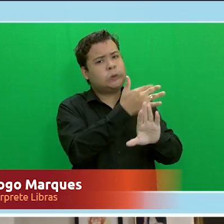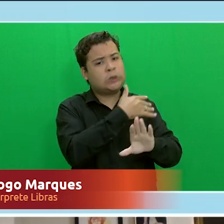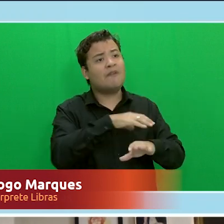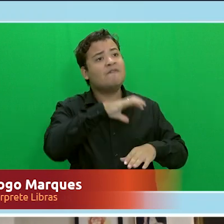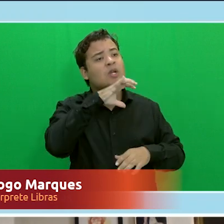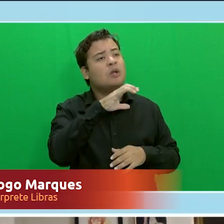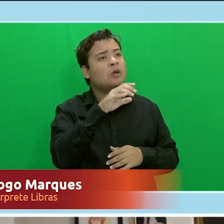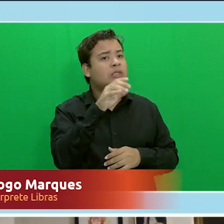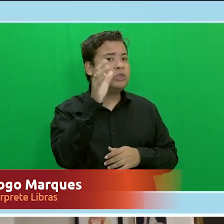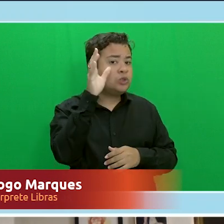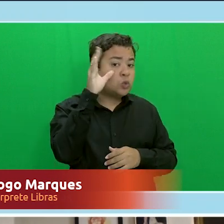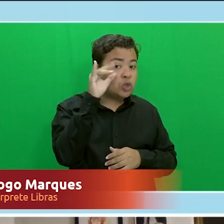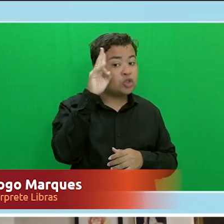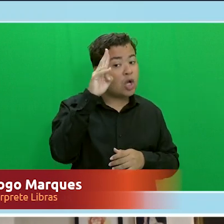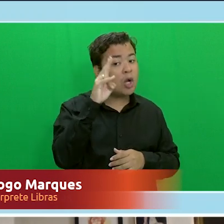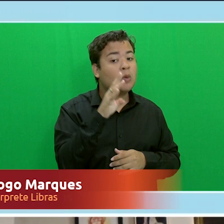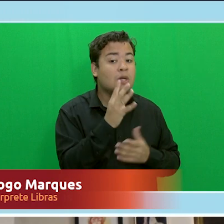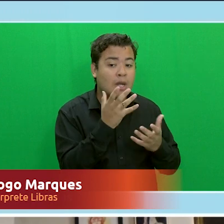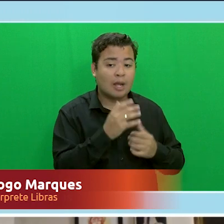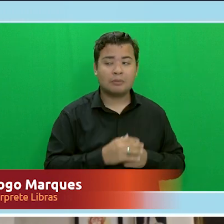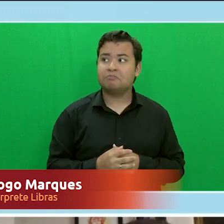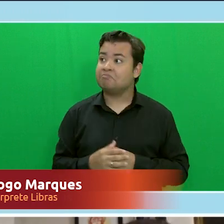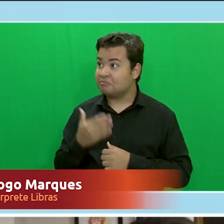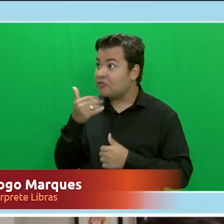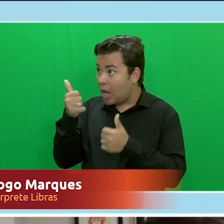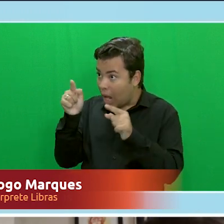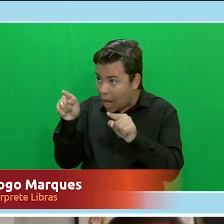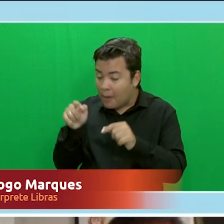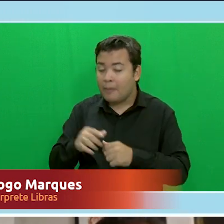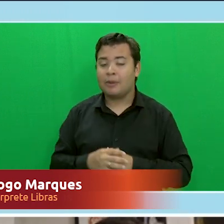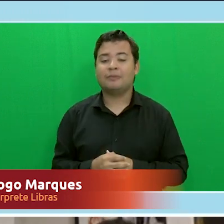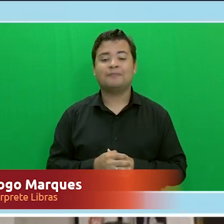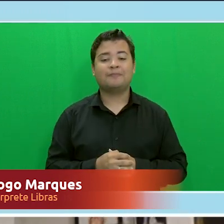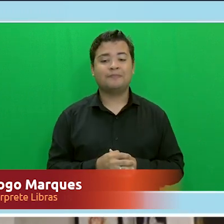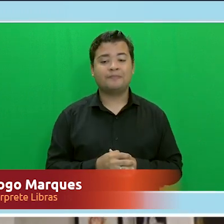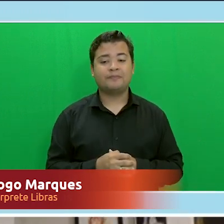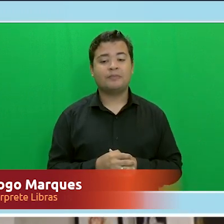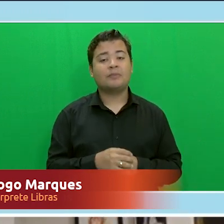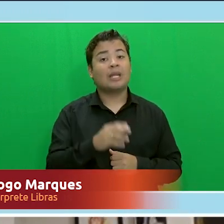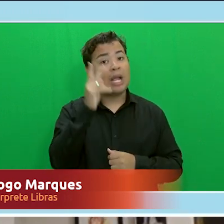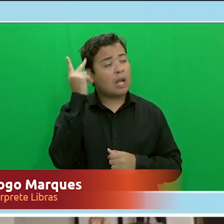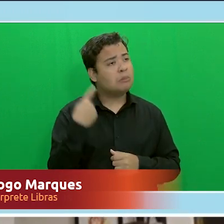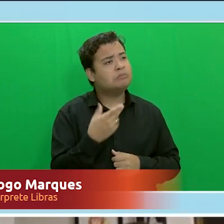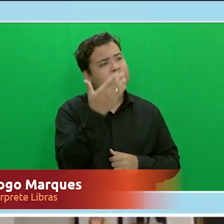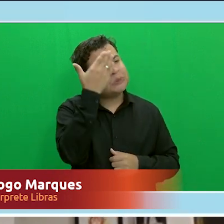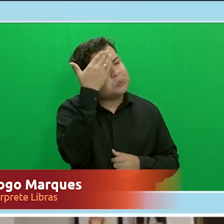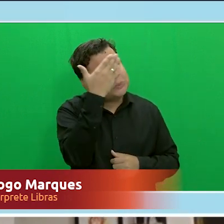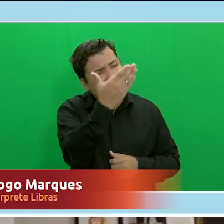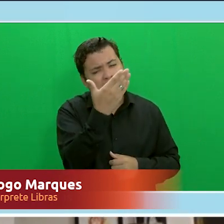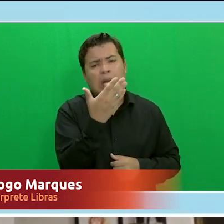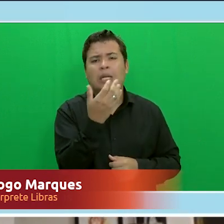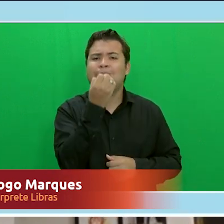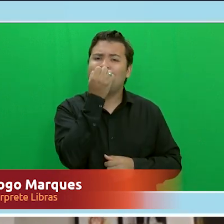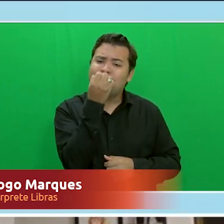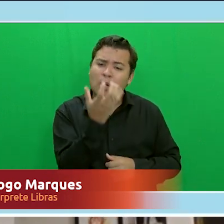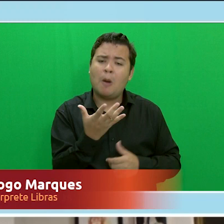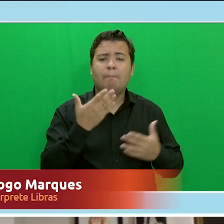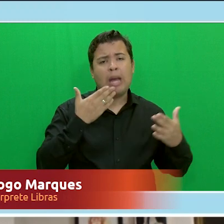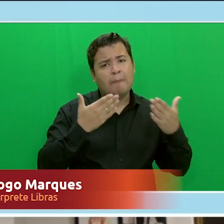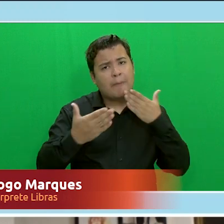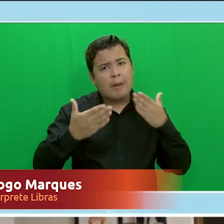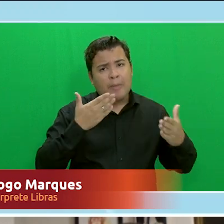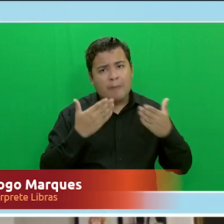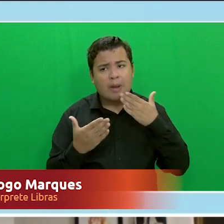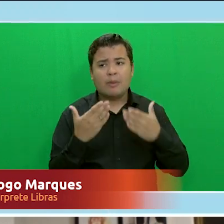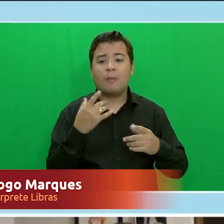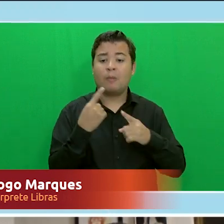história também. Vale a pena, viu? Obrigada, Camila. É sempre bom a gente